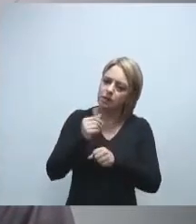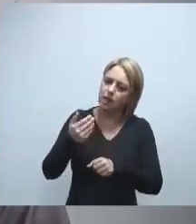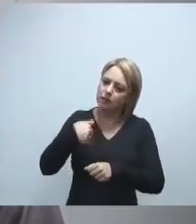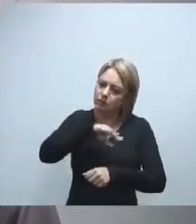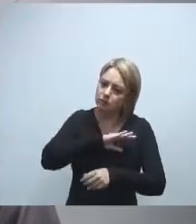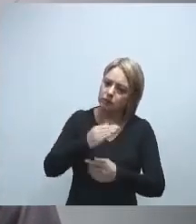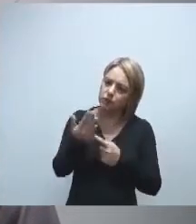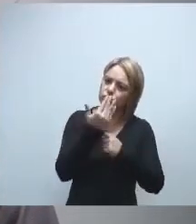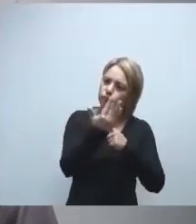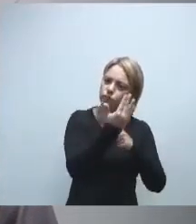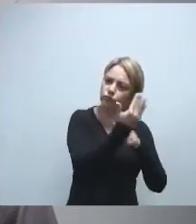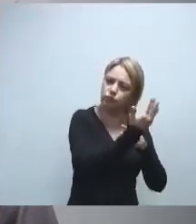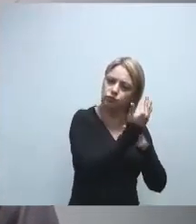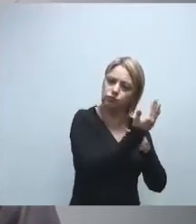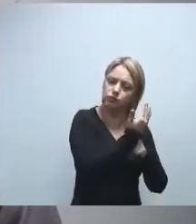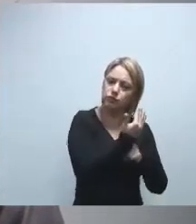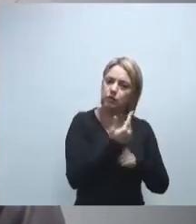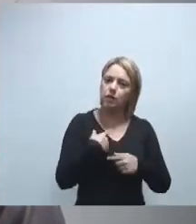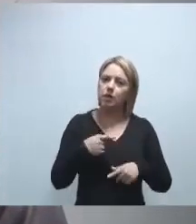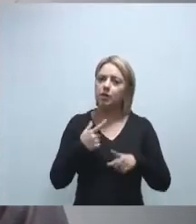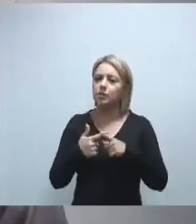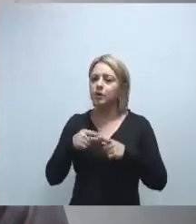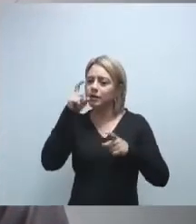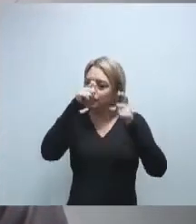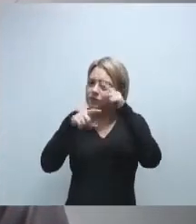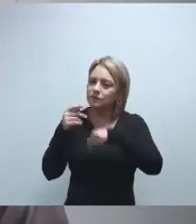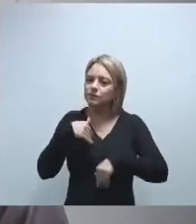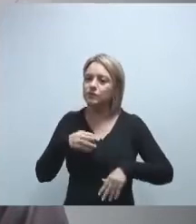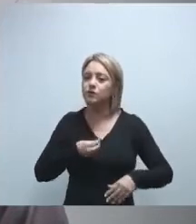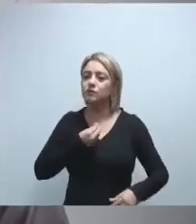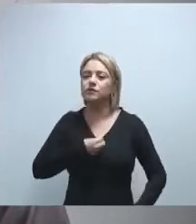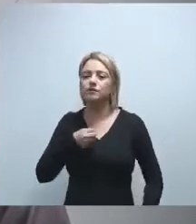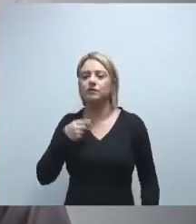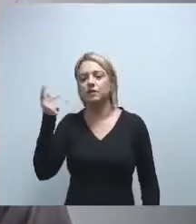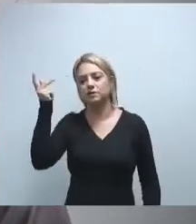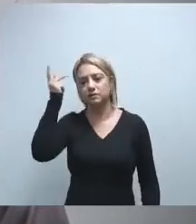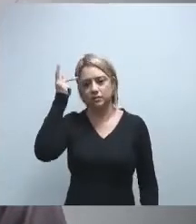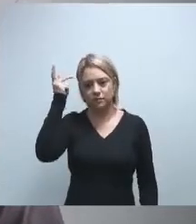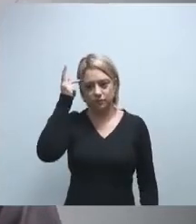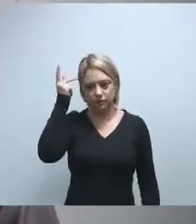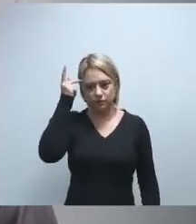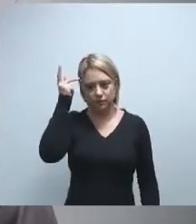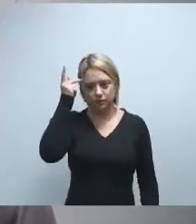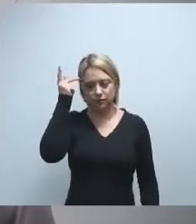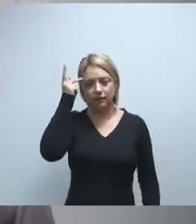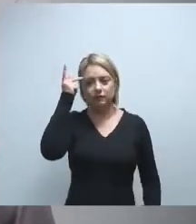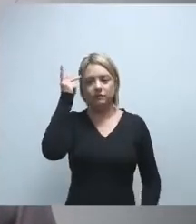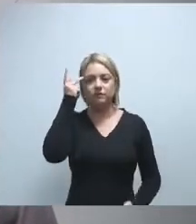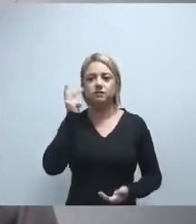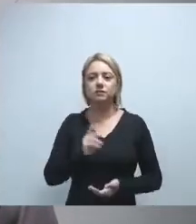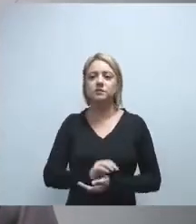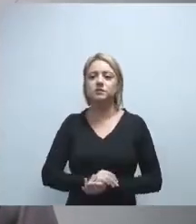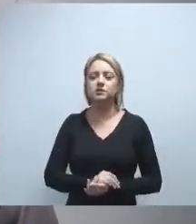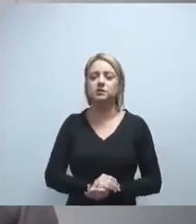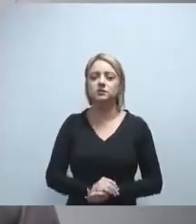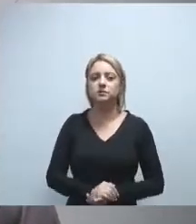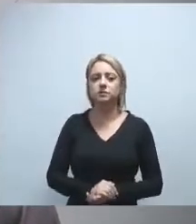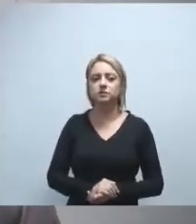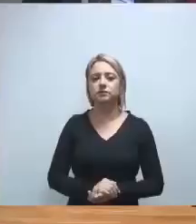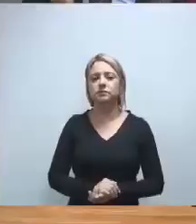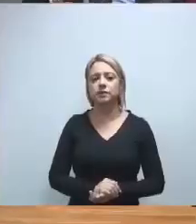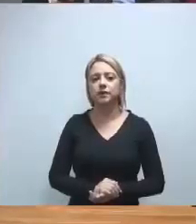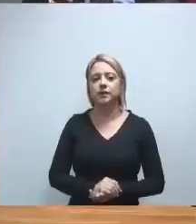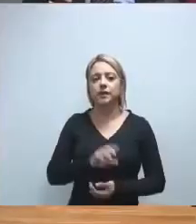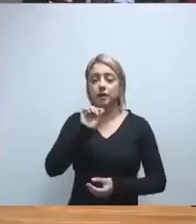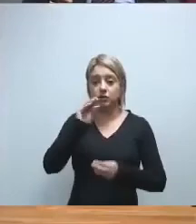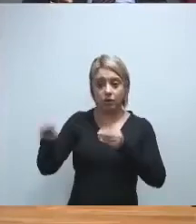ajudem nisso porque tá difícil andar em são paulo está muito difícil em são paulo só o